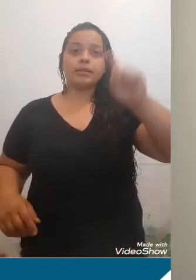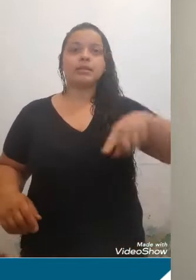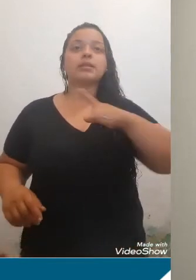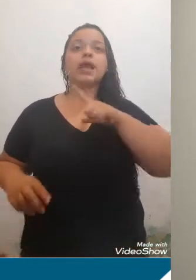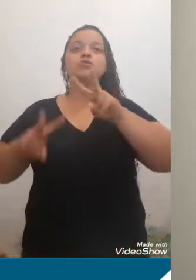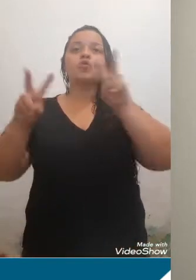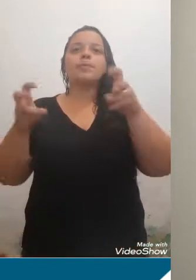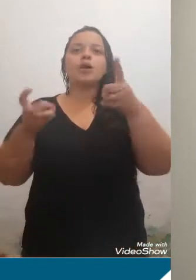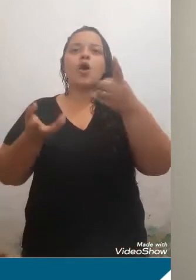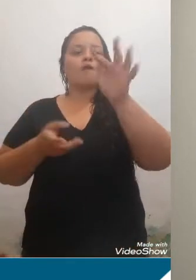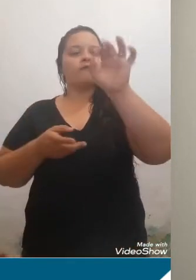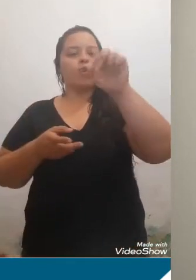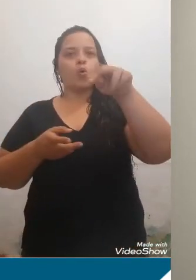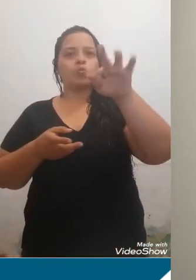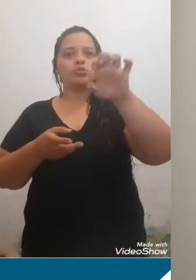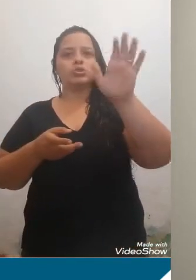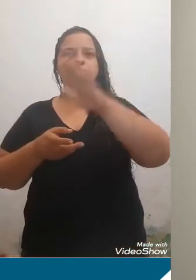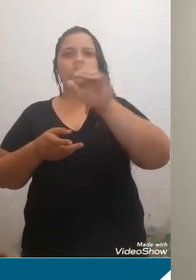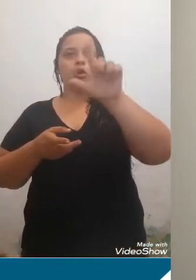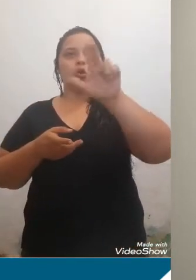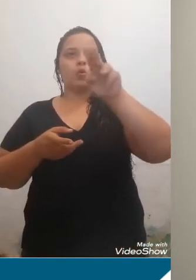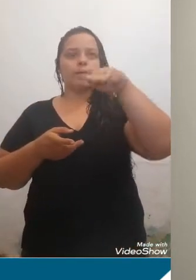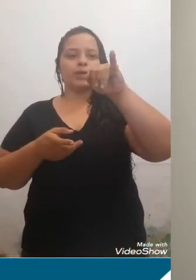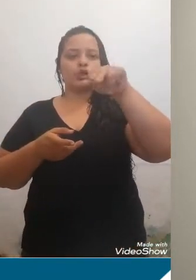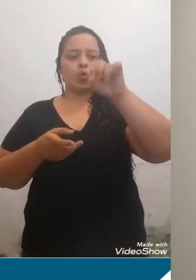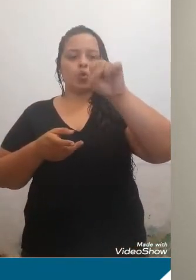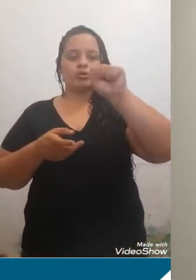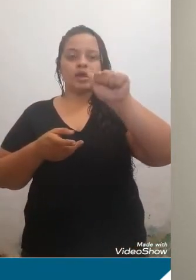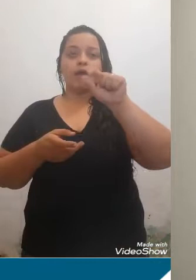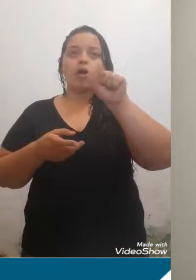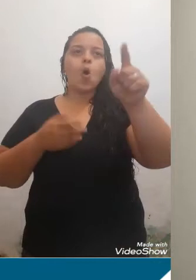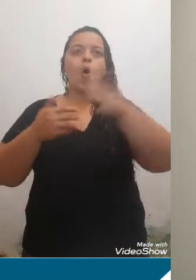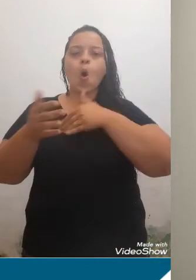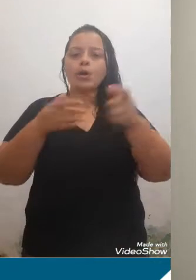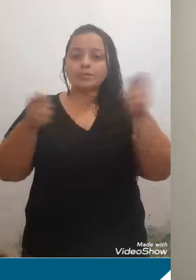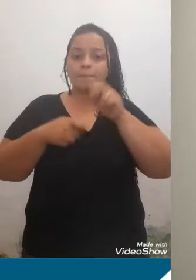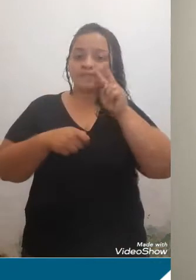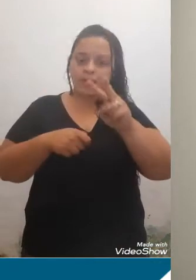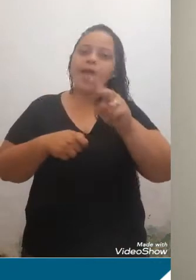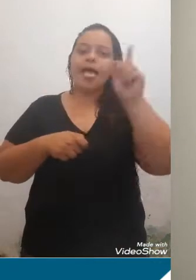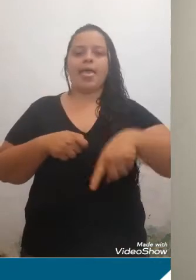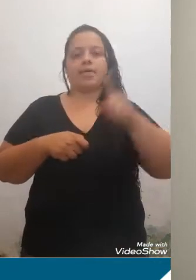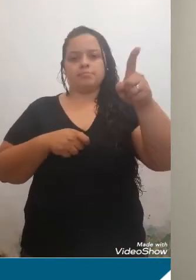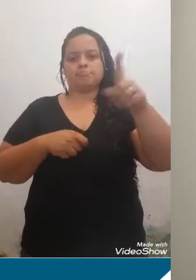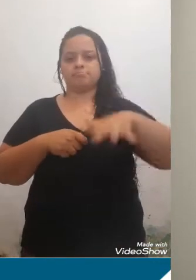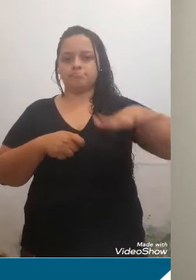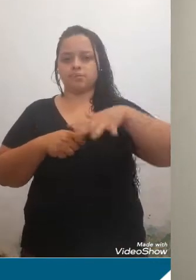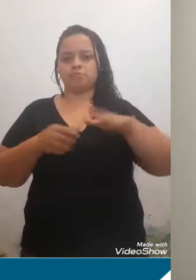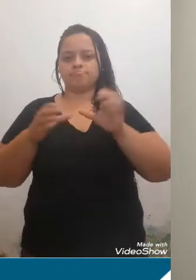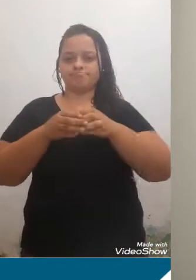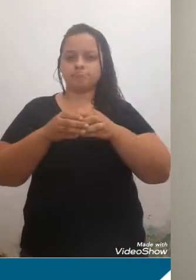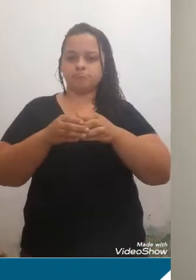Então o primeiro está falando sobre fonte luminosa. Então qualquer objeto visível é uma fonte de luz. A